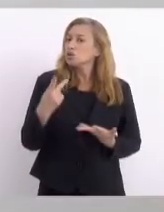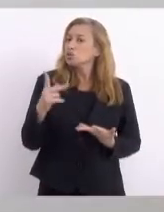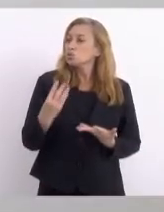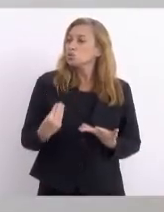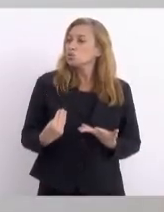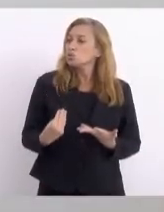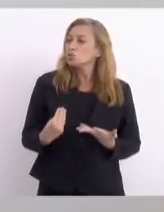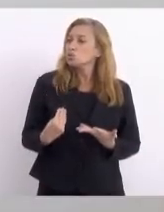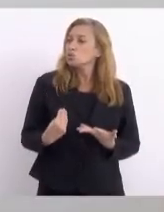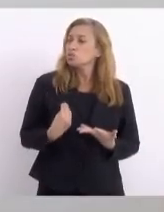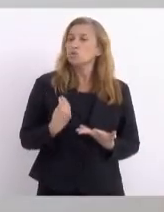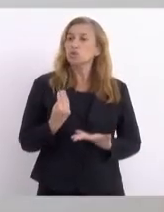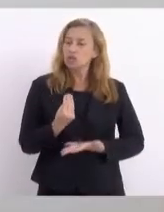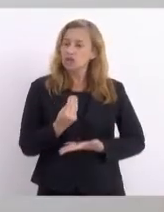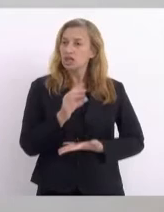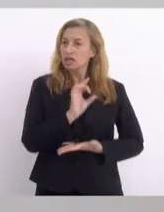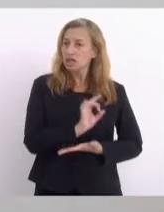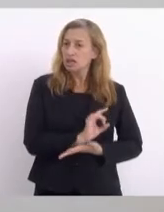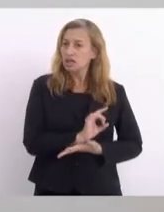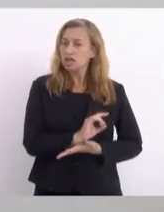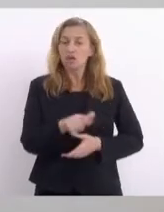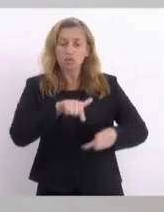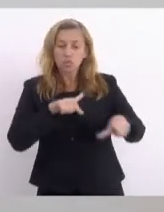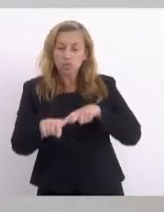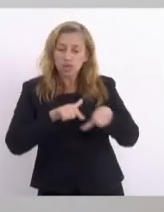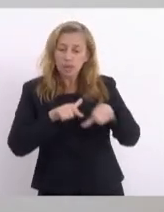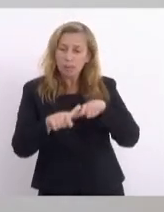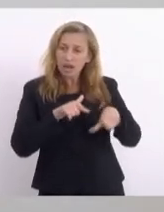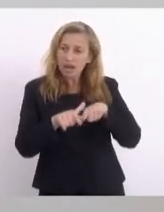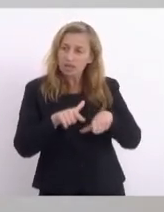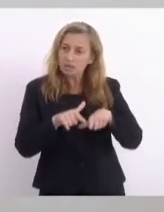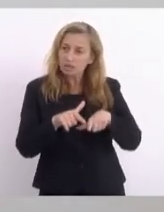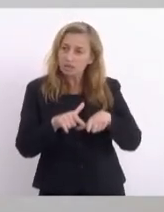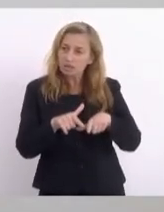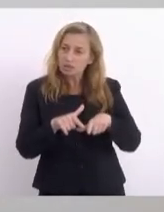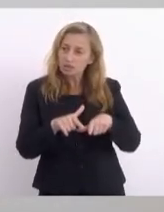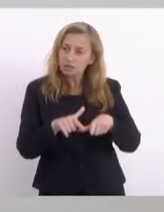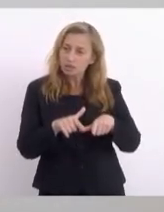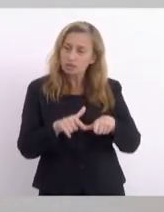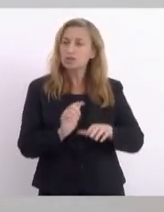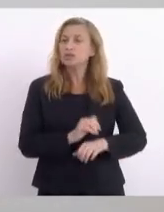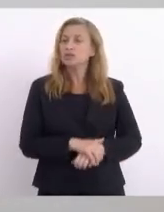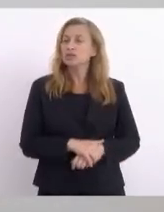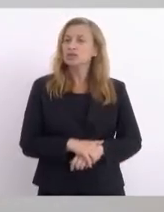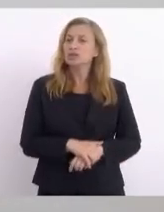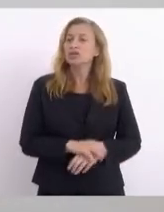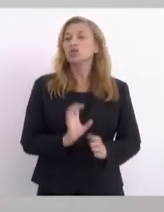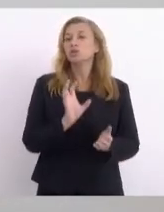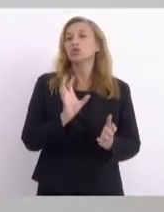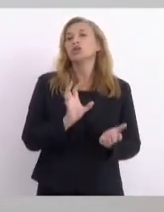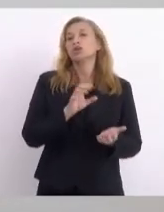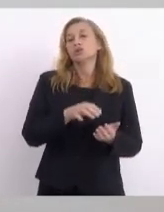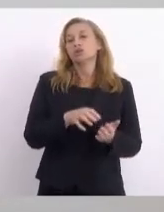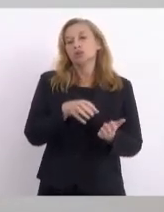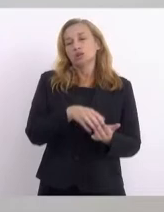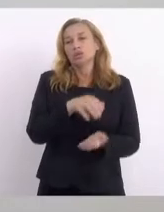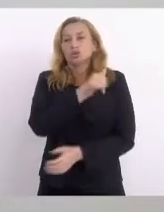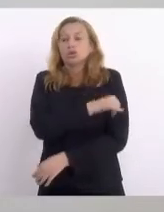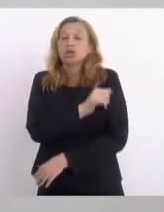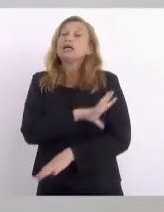subsistência exatamente no trabalho realizado no Rio aqui no centro do Rio de Janeiro.